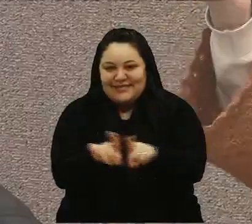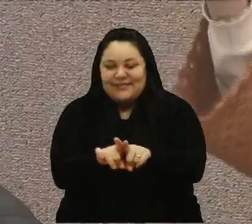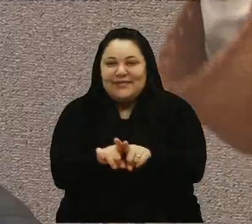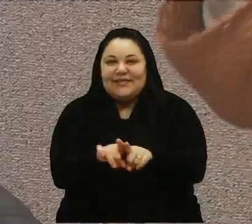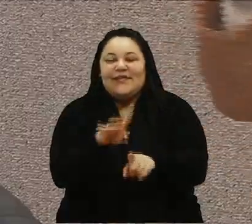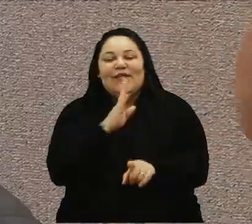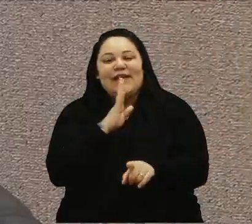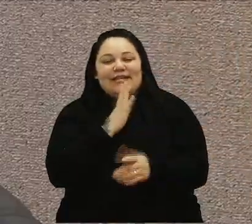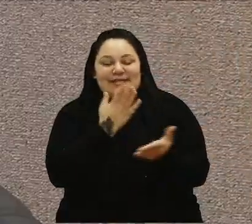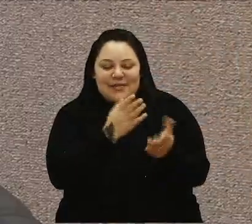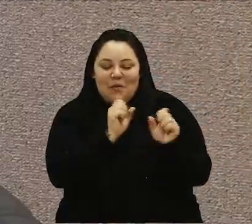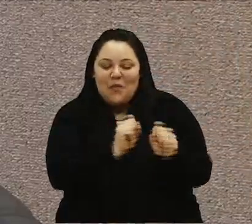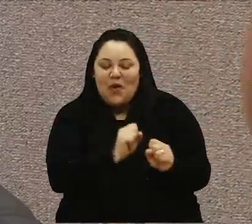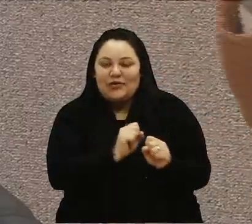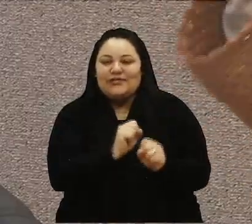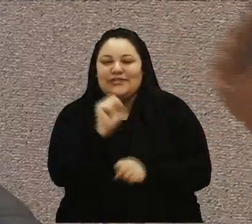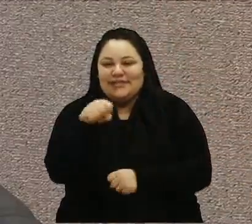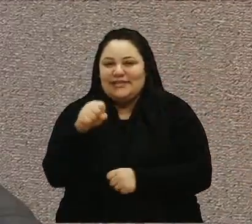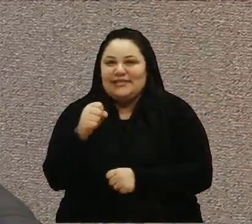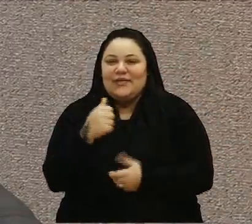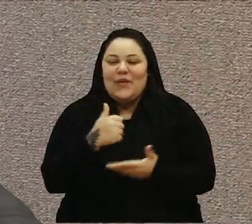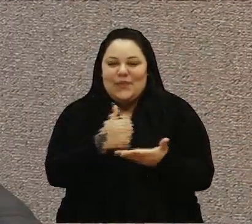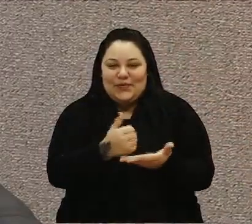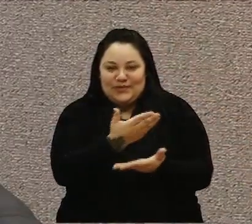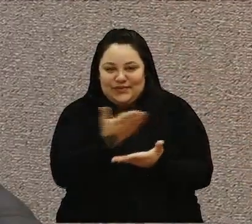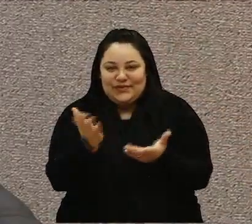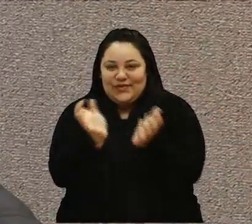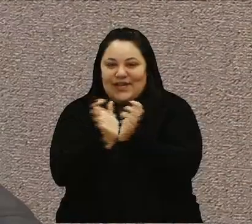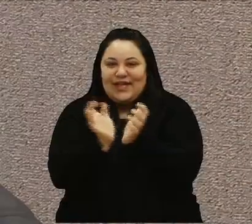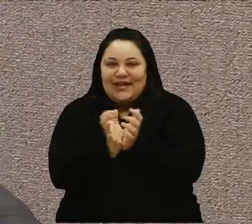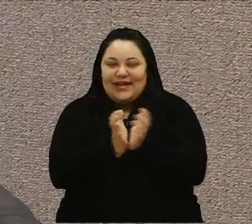conhecer agora, com o apoio dos colegas, a nossa